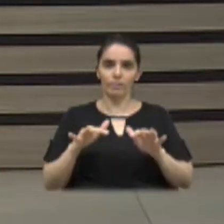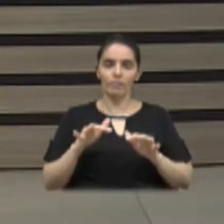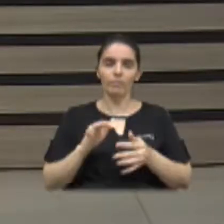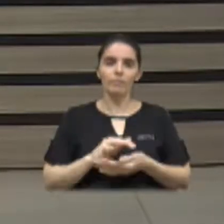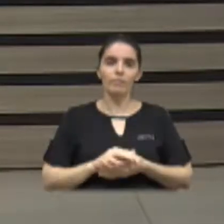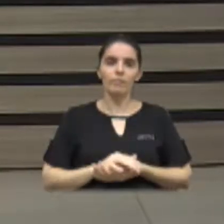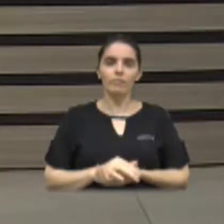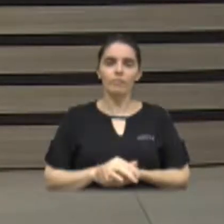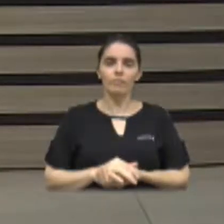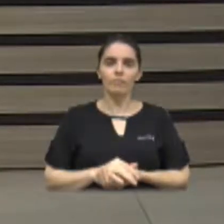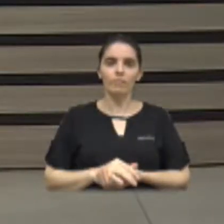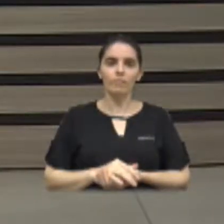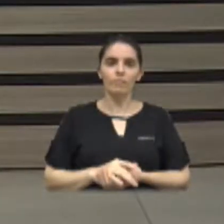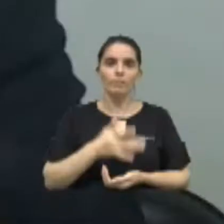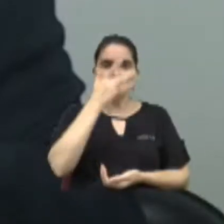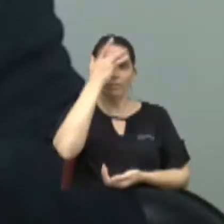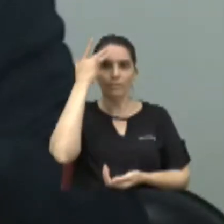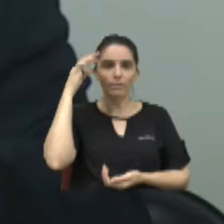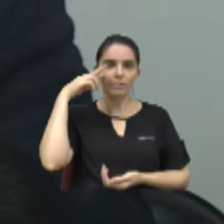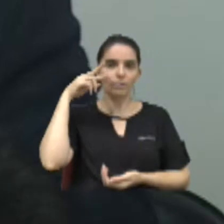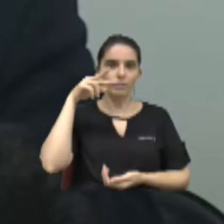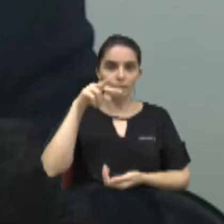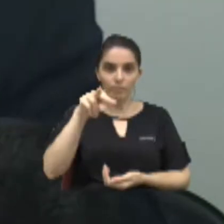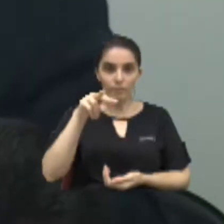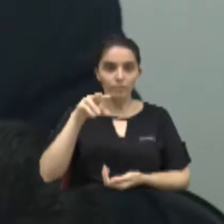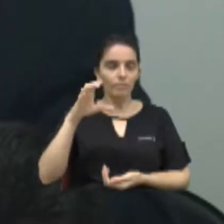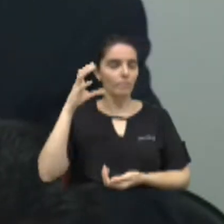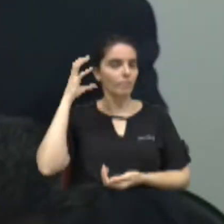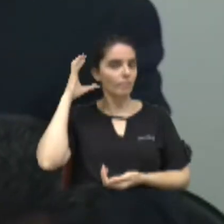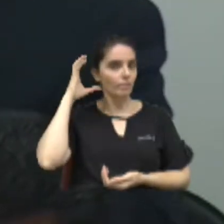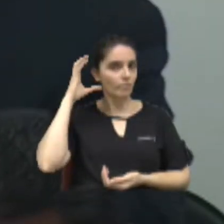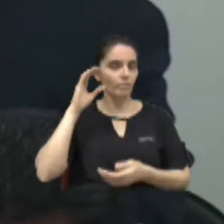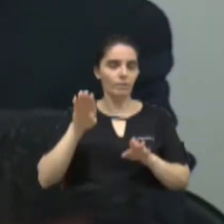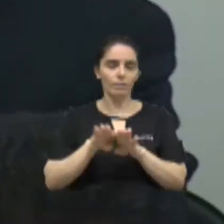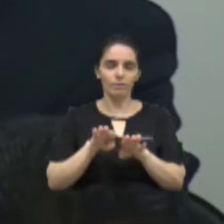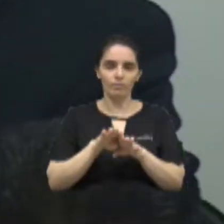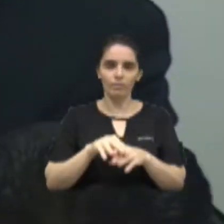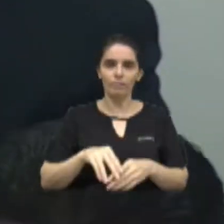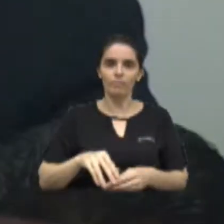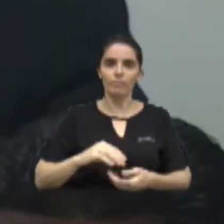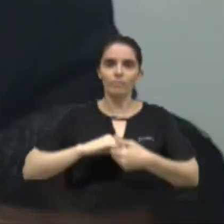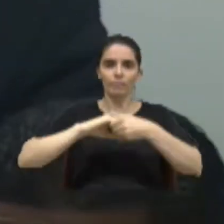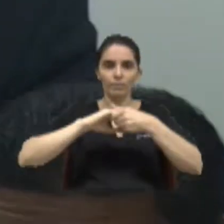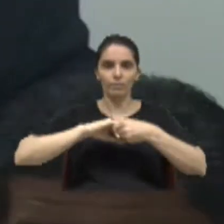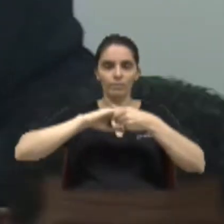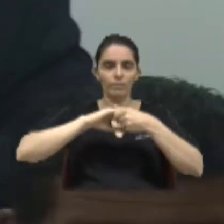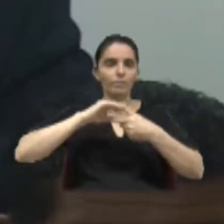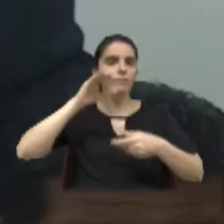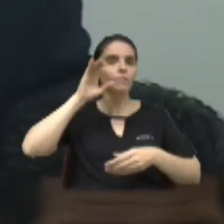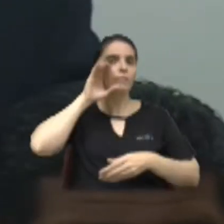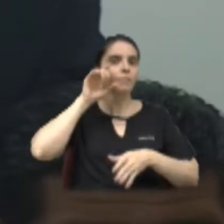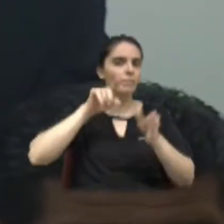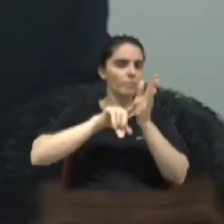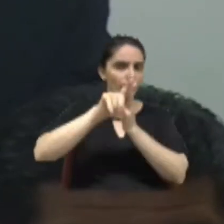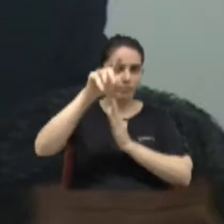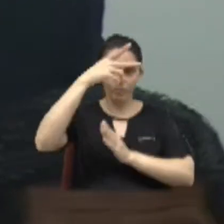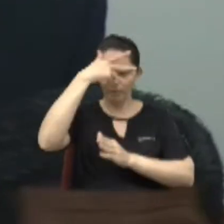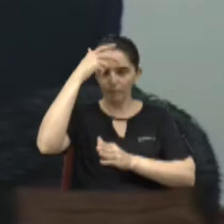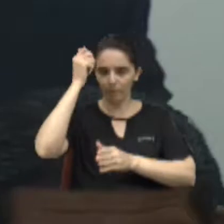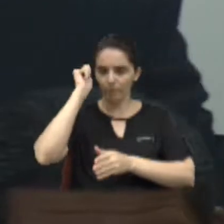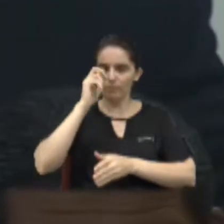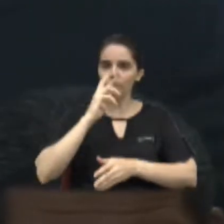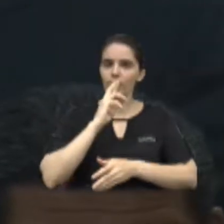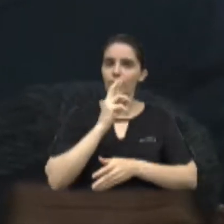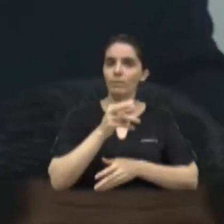imprensa que nos ouve e nos assiste, eu queria cumprimentar a vereadora Constança pelo requerimento e